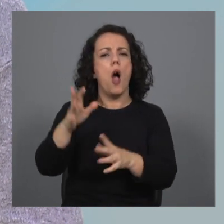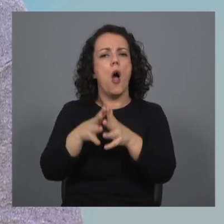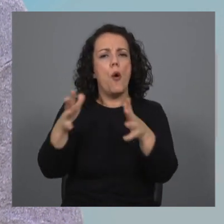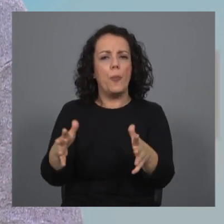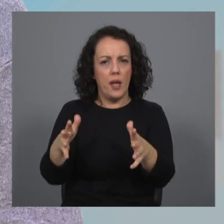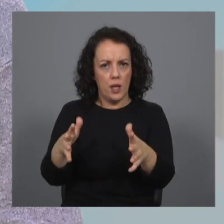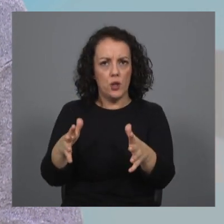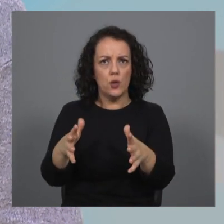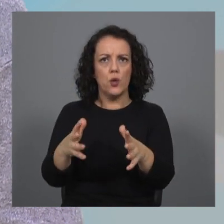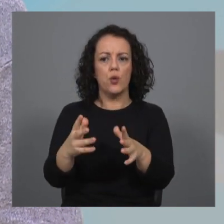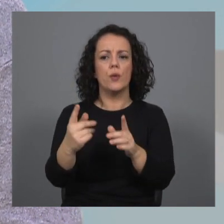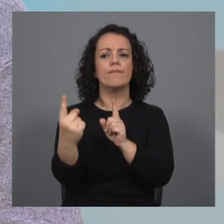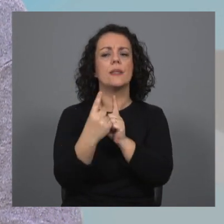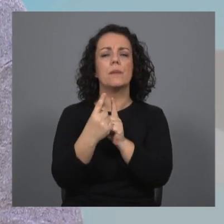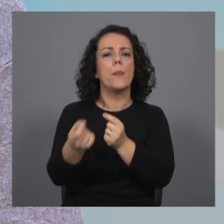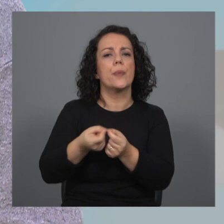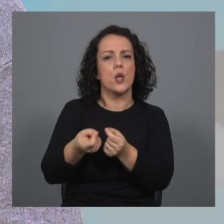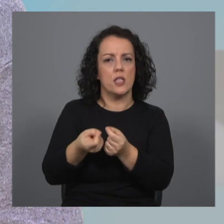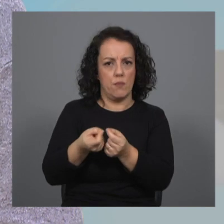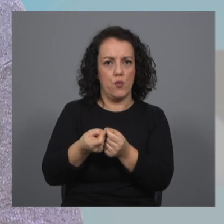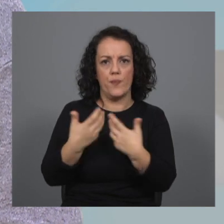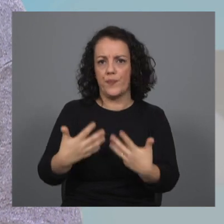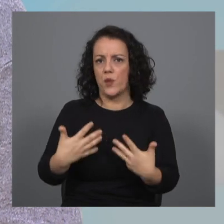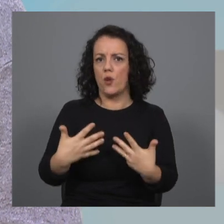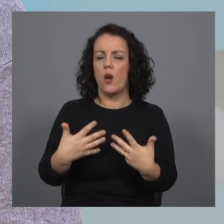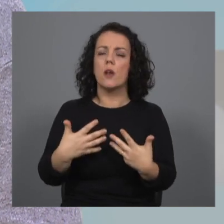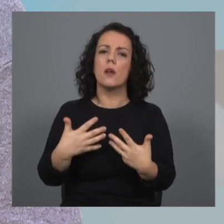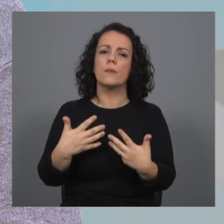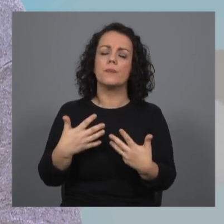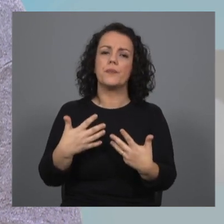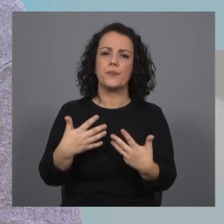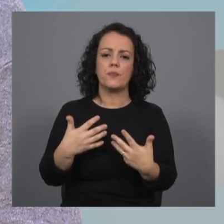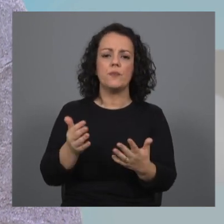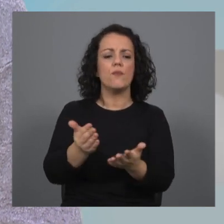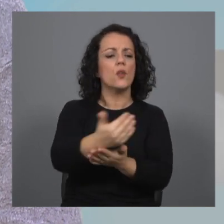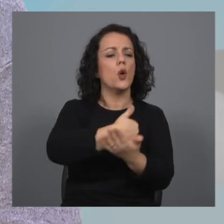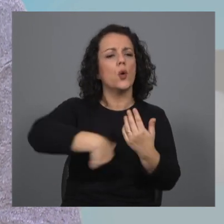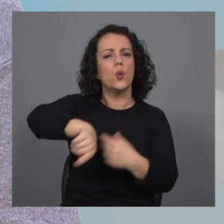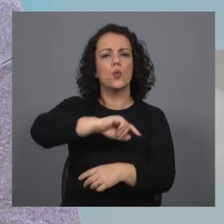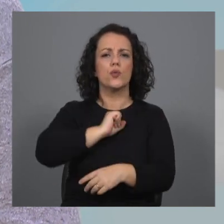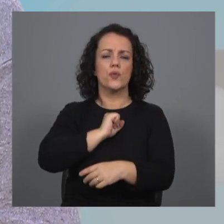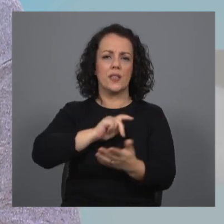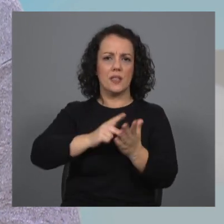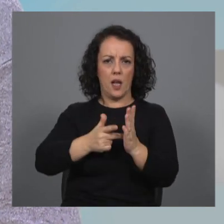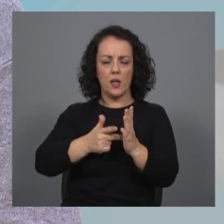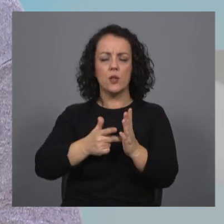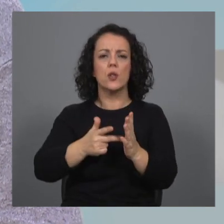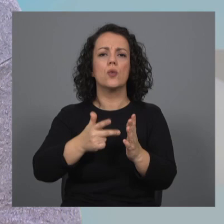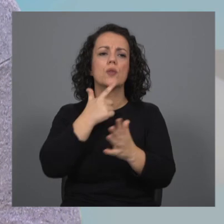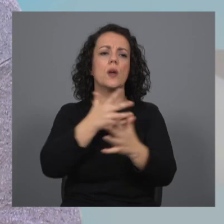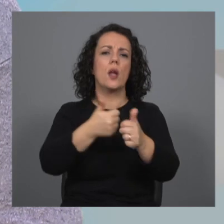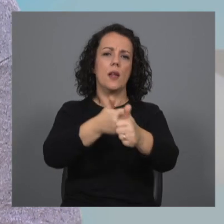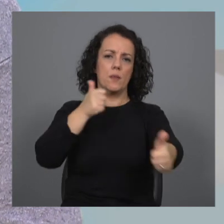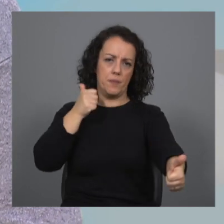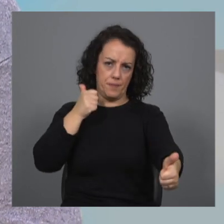um atendimento de proximidade. Portanto, neste momento nós temos grande parte dos nossos recursos técnicos em regime de teletrabalho. Portanto, continuamos de